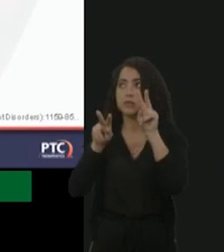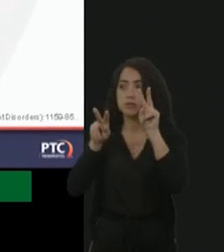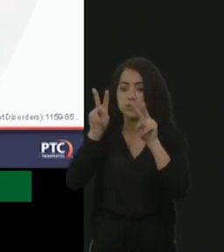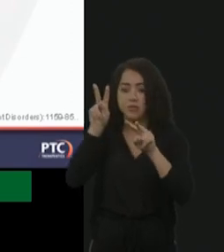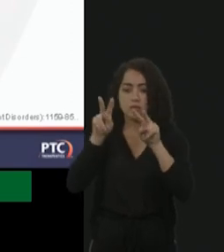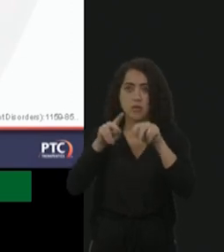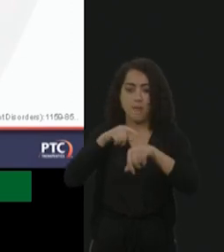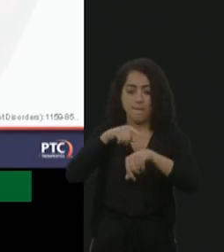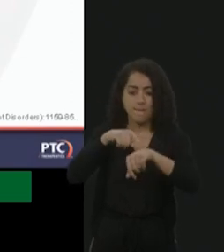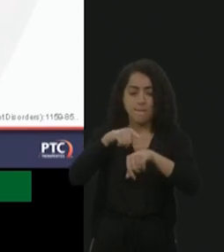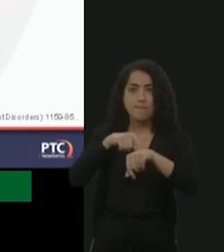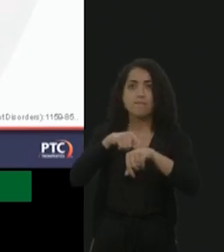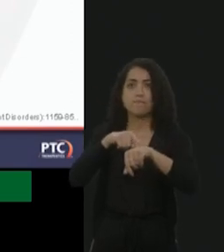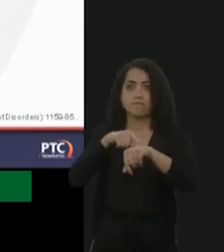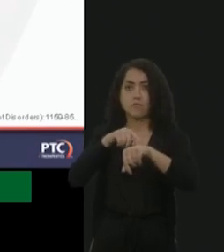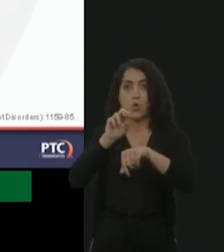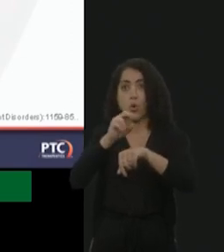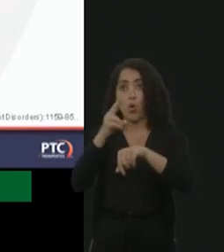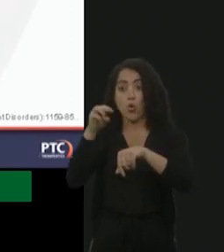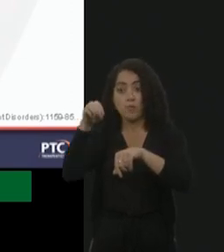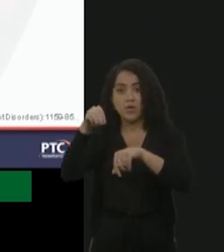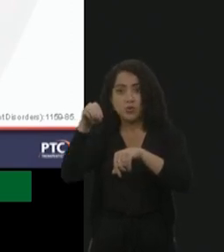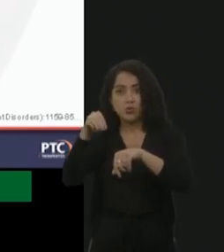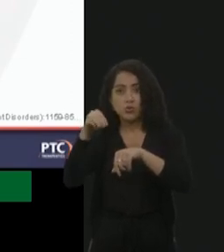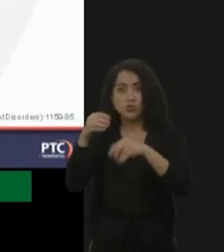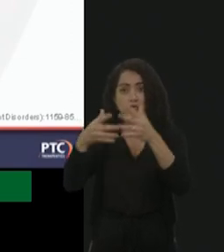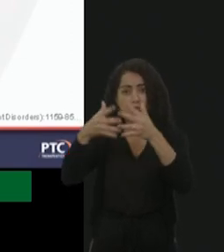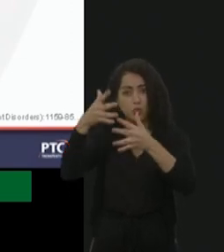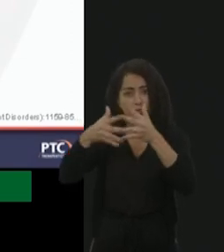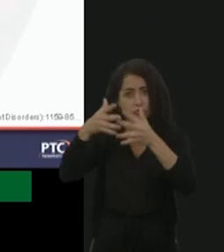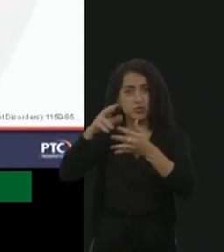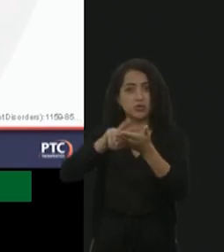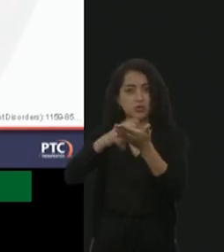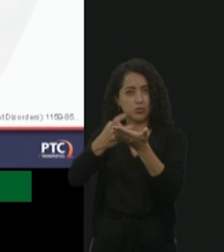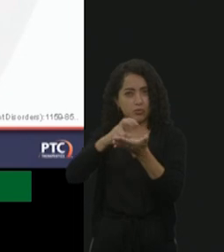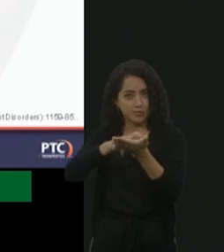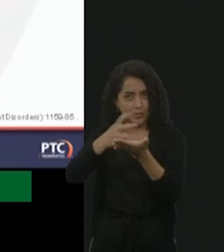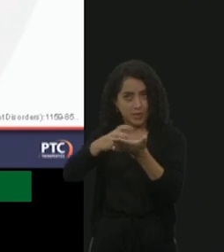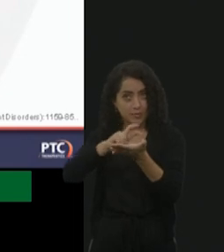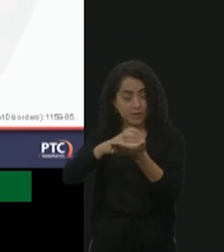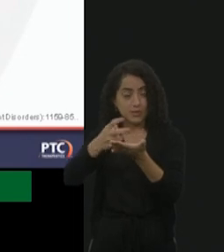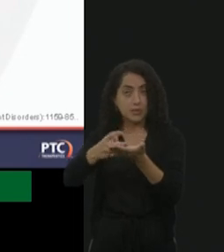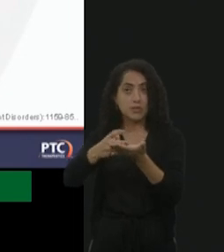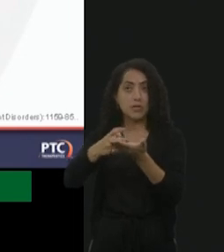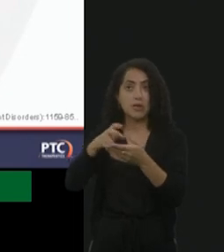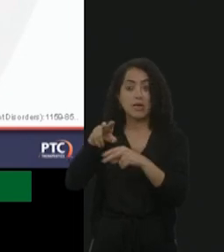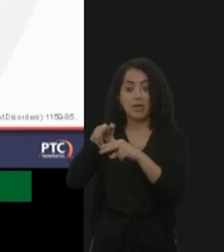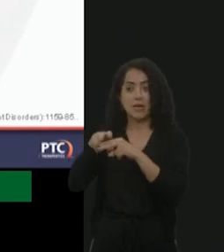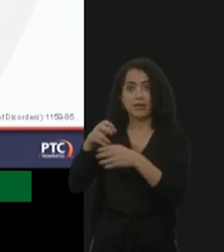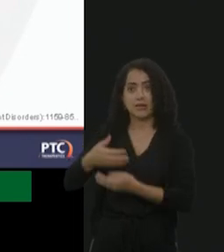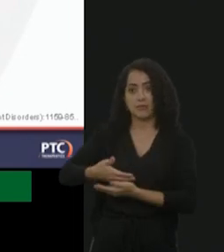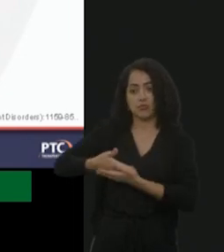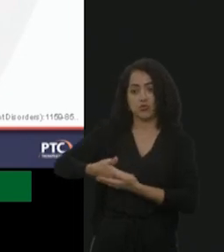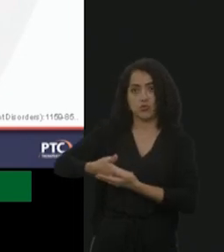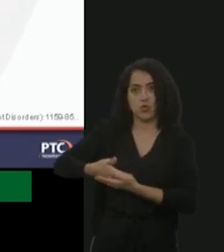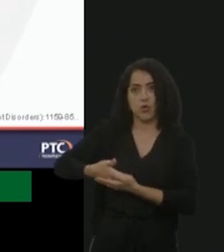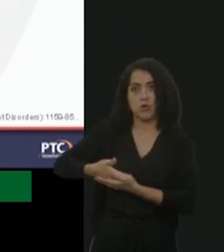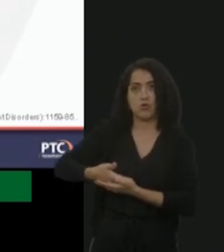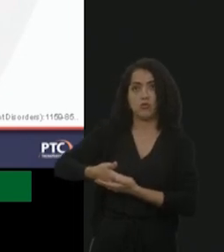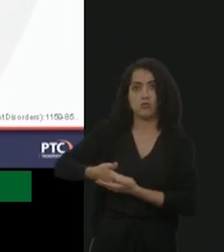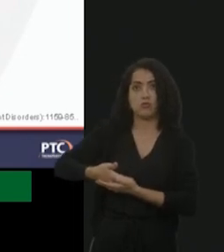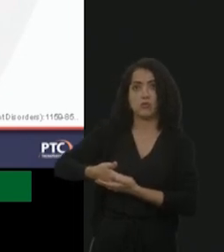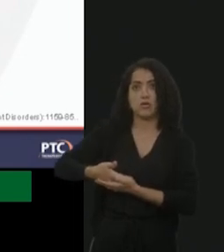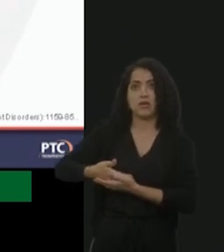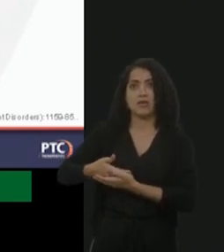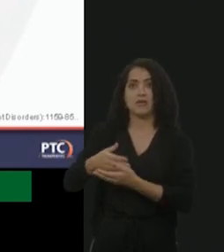minutos a horas. E isso é muito confundido com epilepsia. Além disso, ela está no colo do cuidador aqui, mas ela não tem sequer